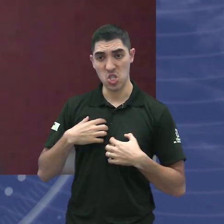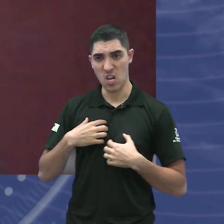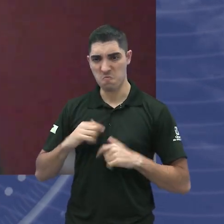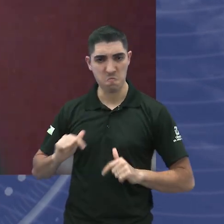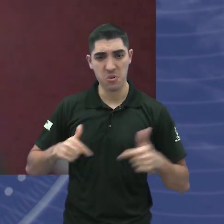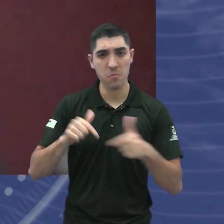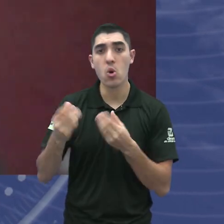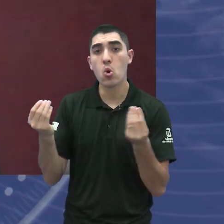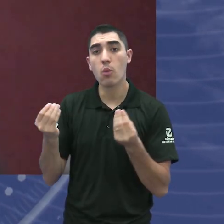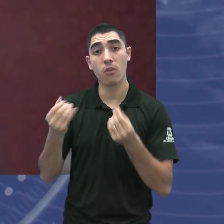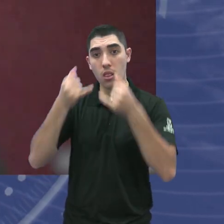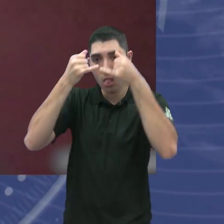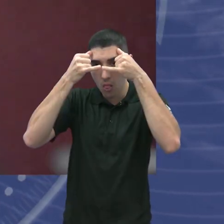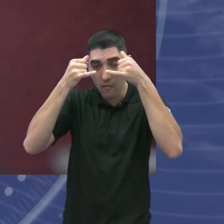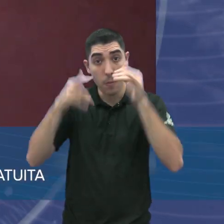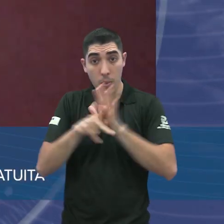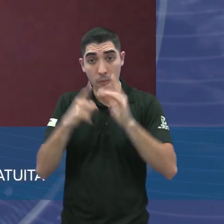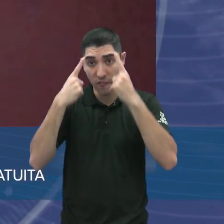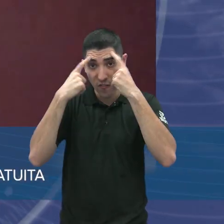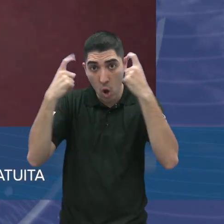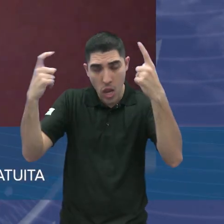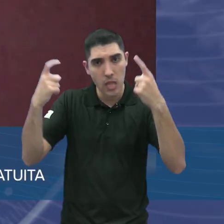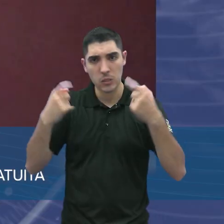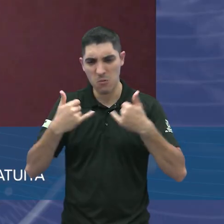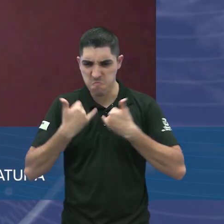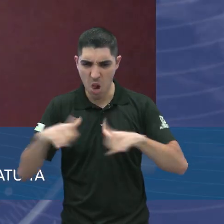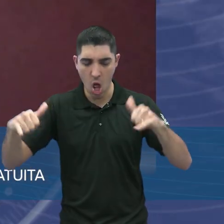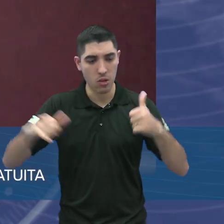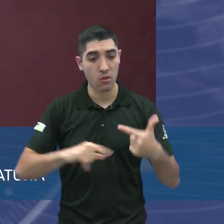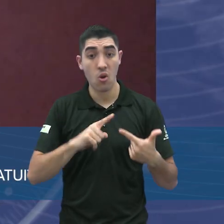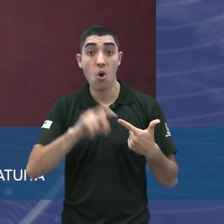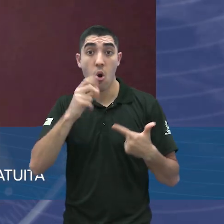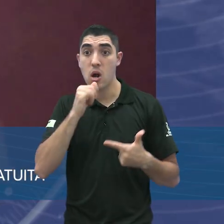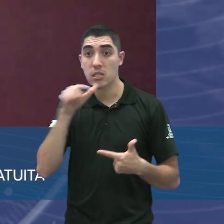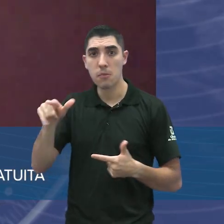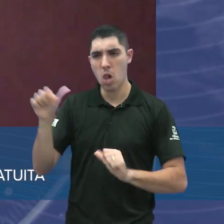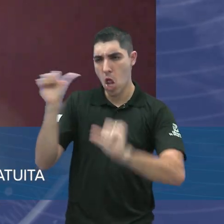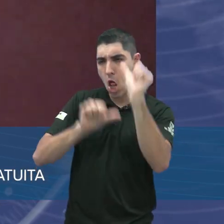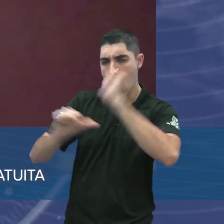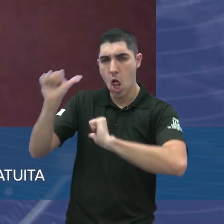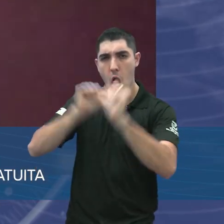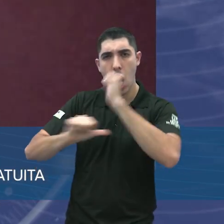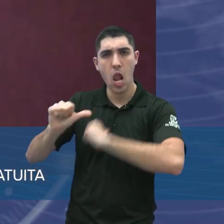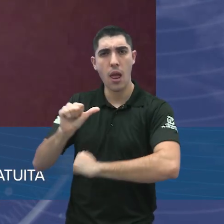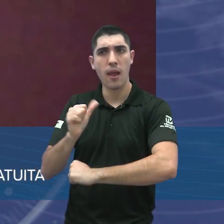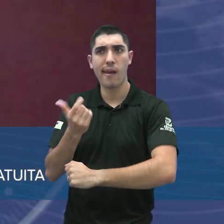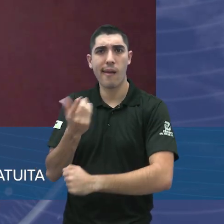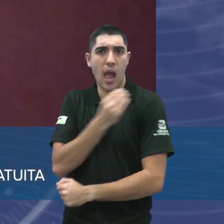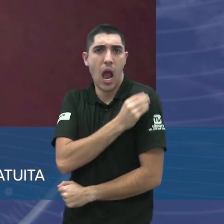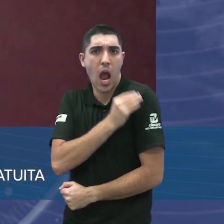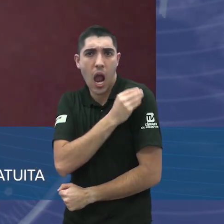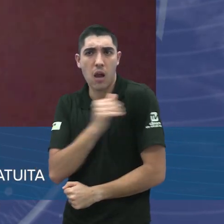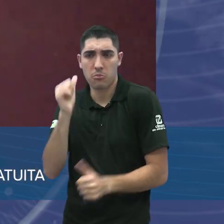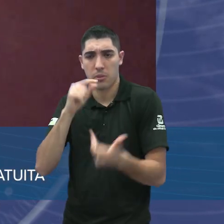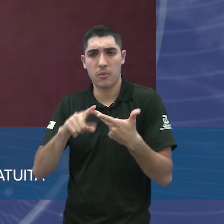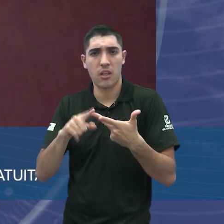ou com o entorpecimento de alguma forma, né? Então, o índice de homens alcoólatras é imenso, né? E o índice de